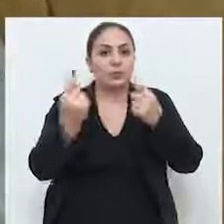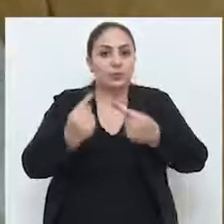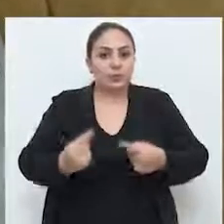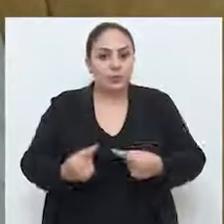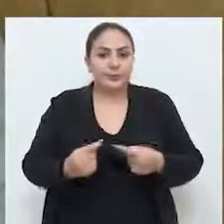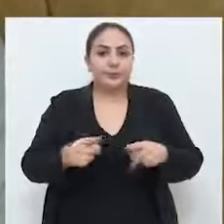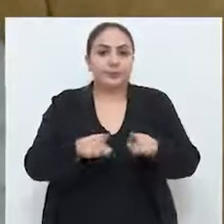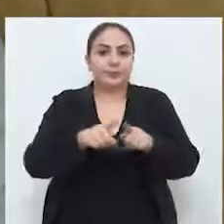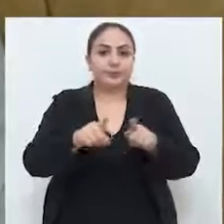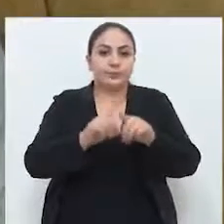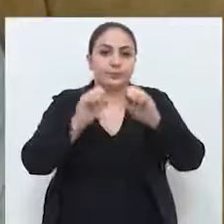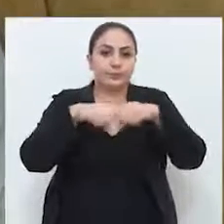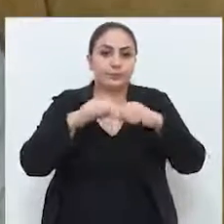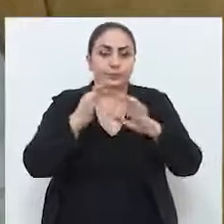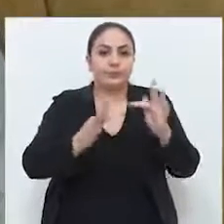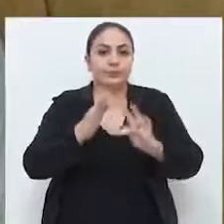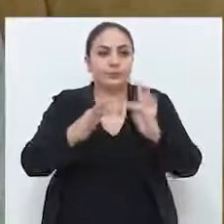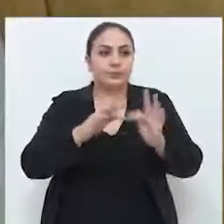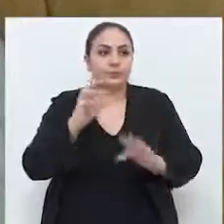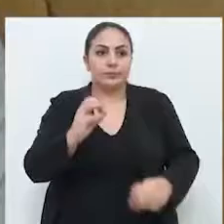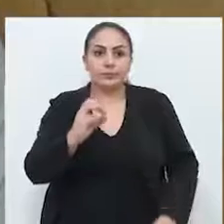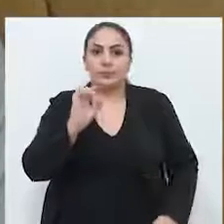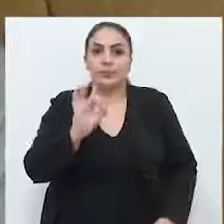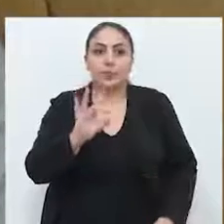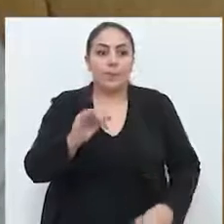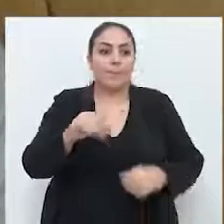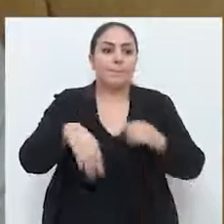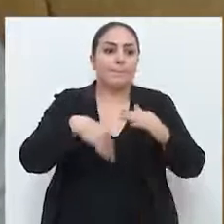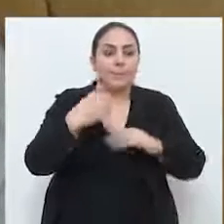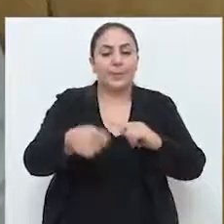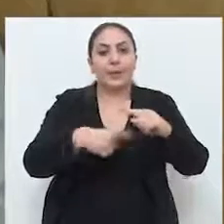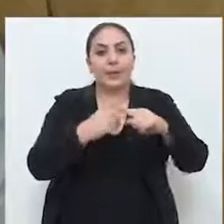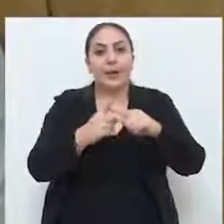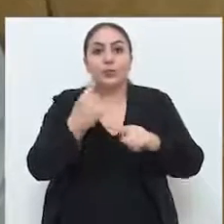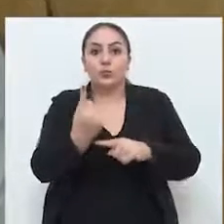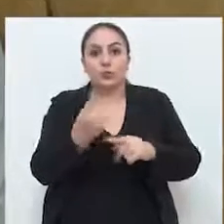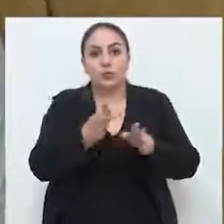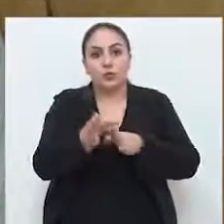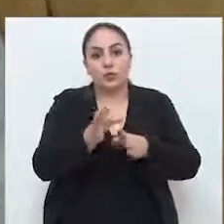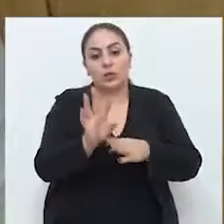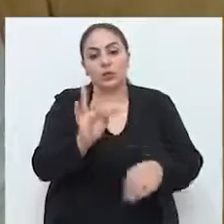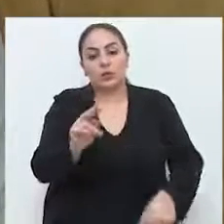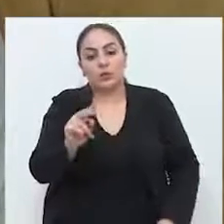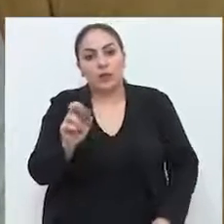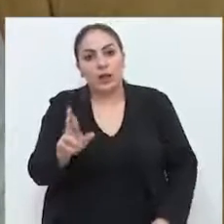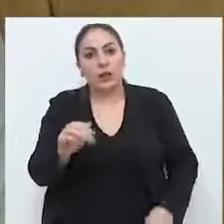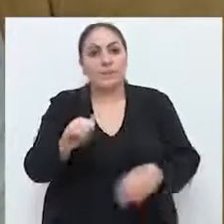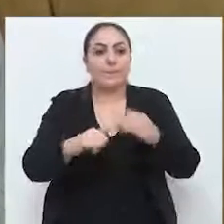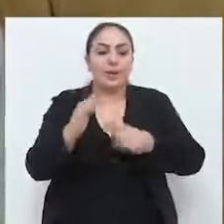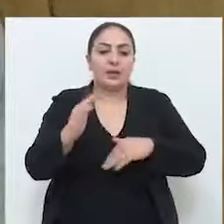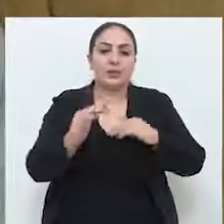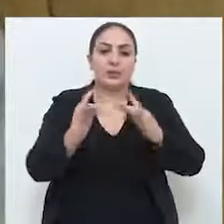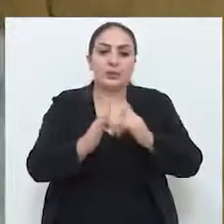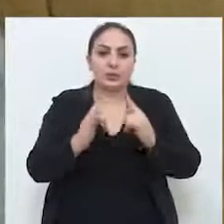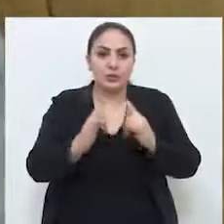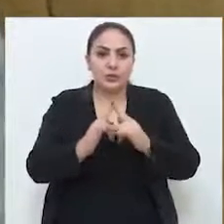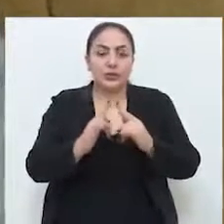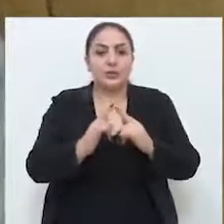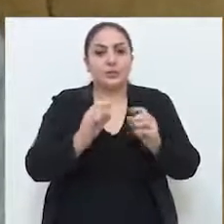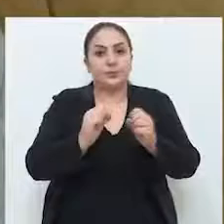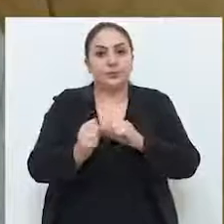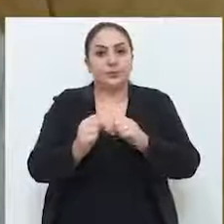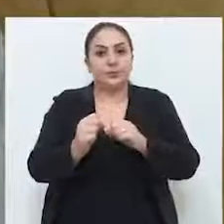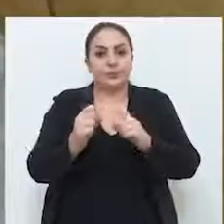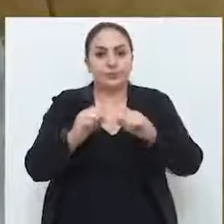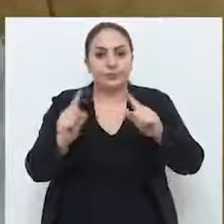uma estrutura e todo um sistema funcionando. Senão será apenas mais um Conselho Tutelar, será apenas mais um órgão onde o poder